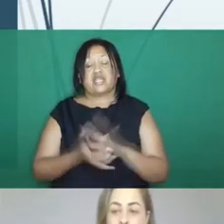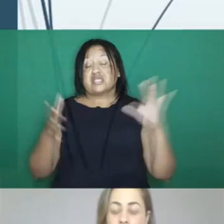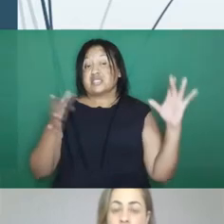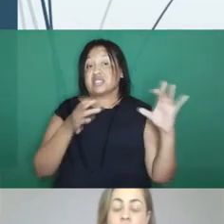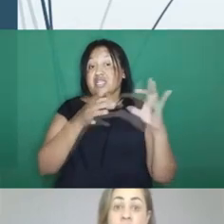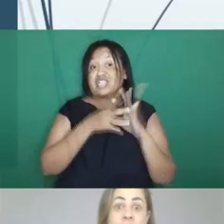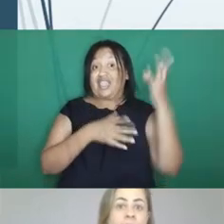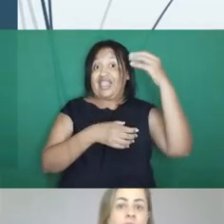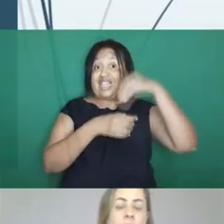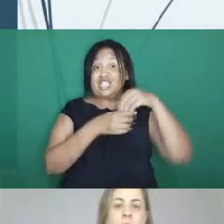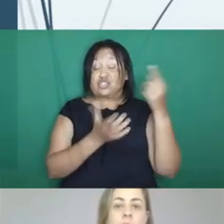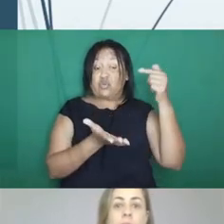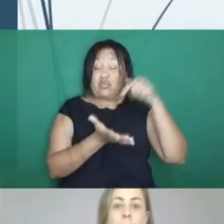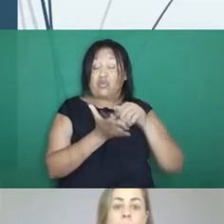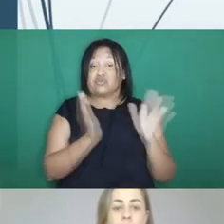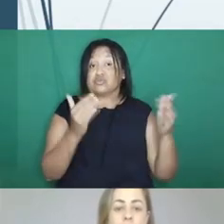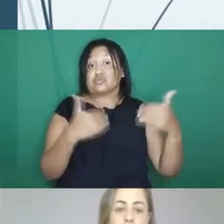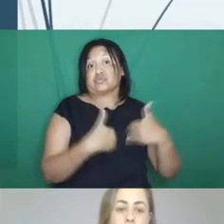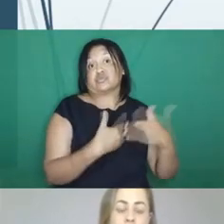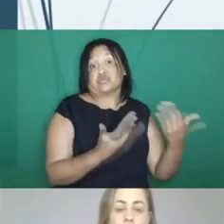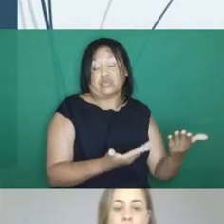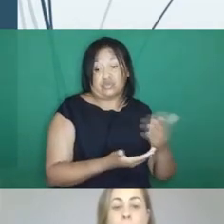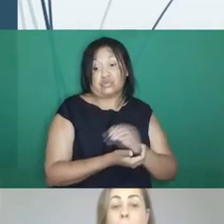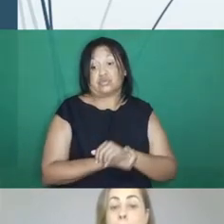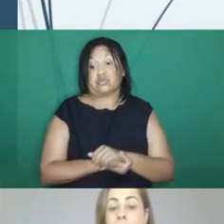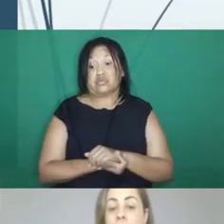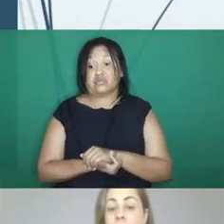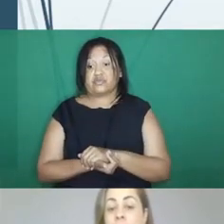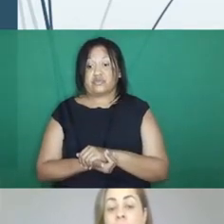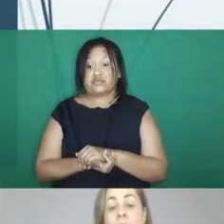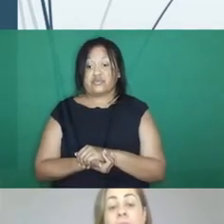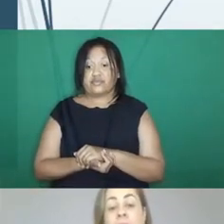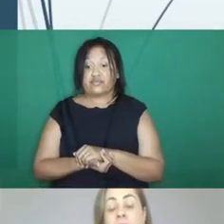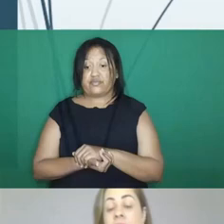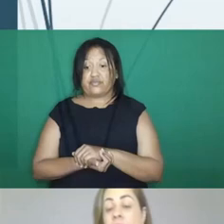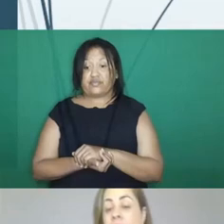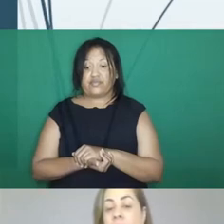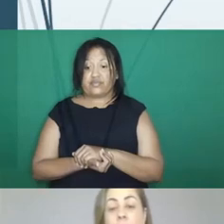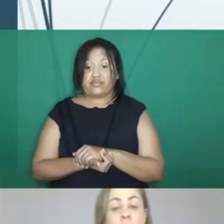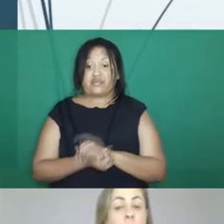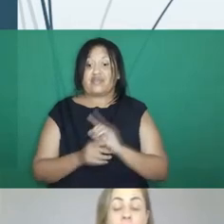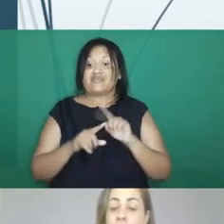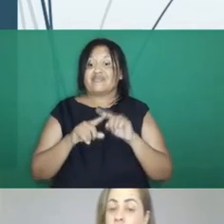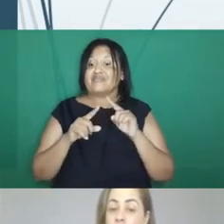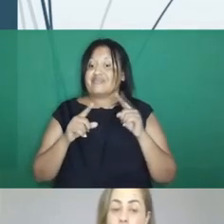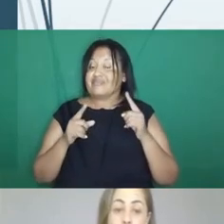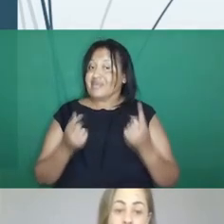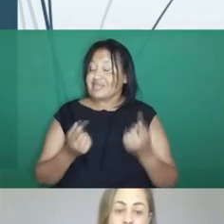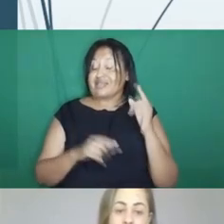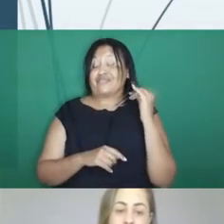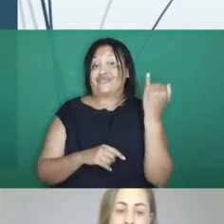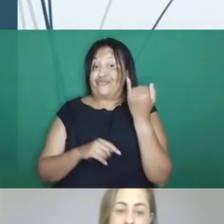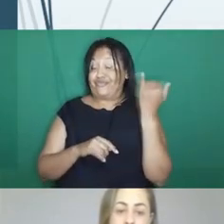on the Spector então eles têm que se encaixar dentro daquele ponto do espectro Bud that's not House